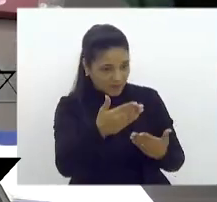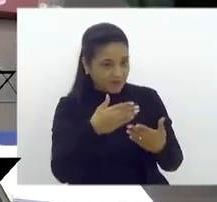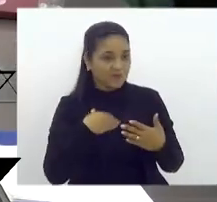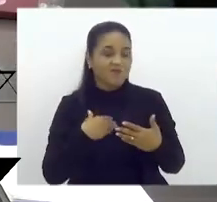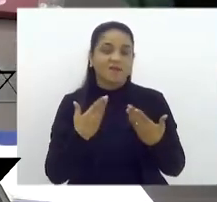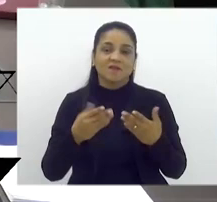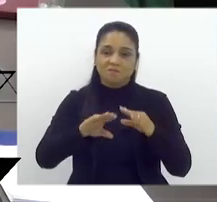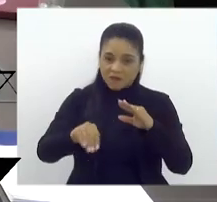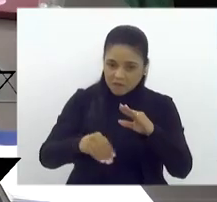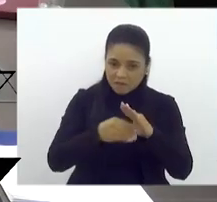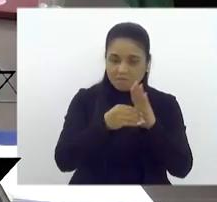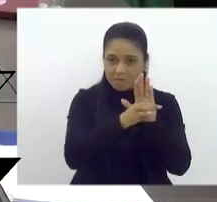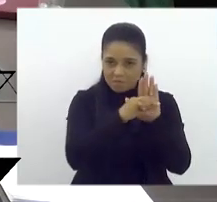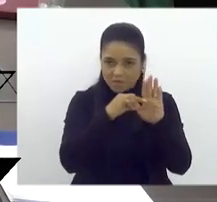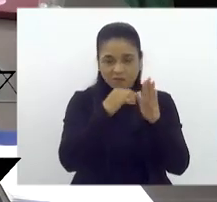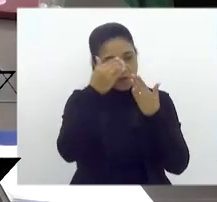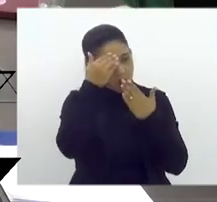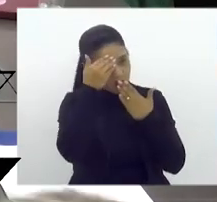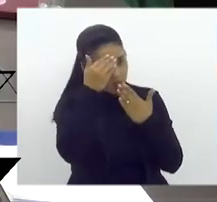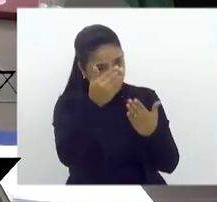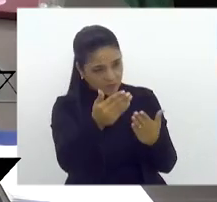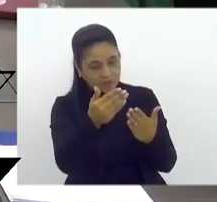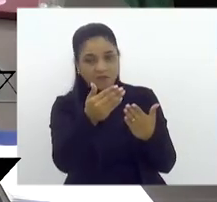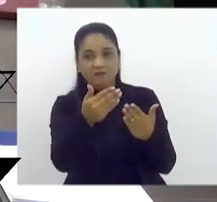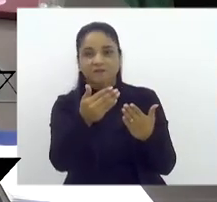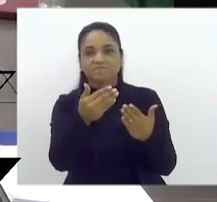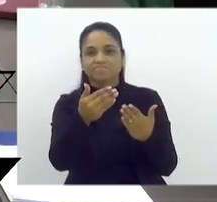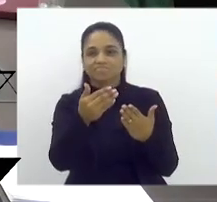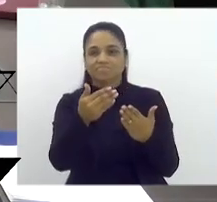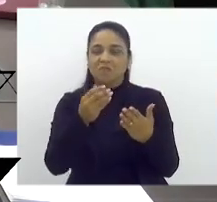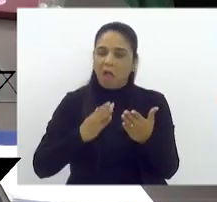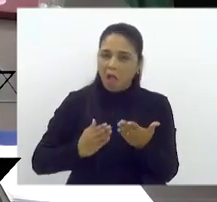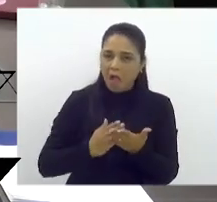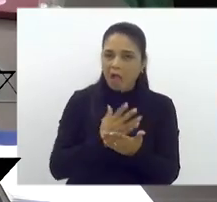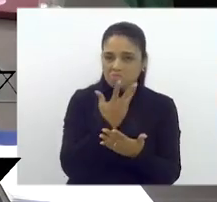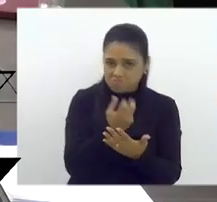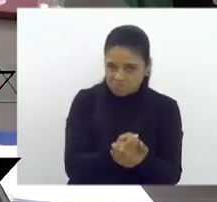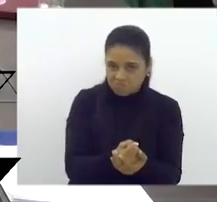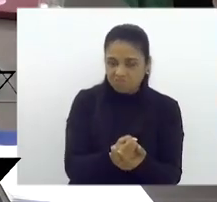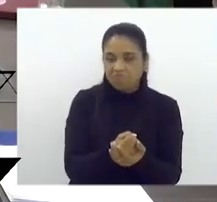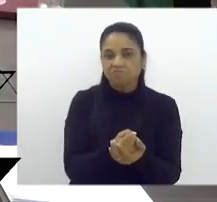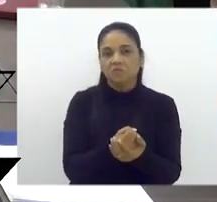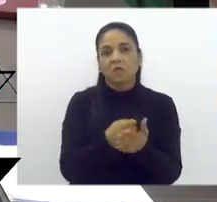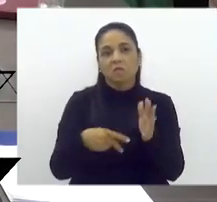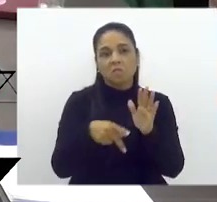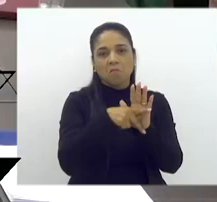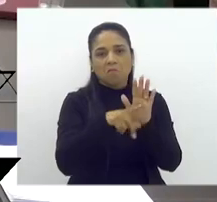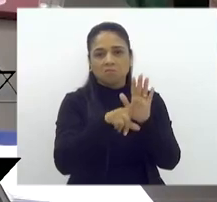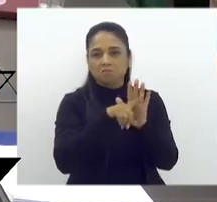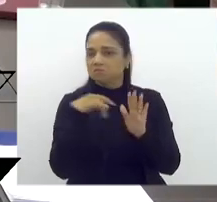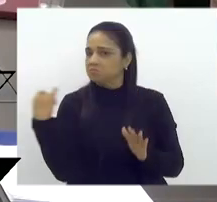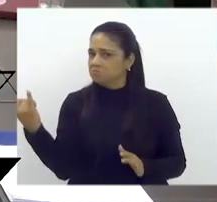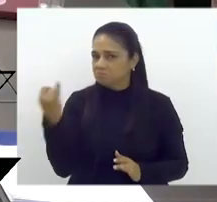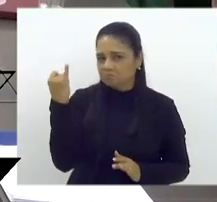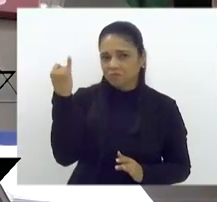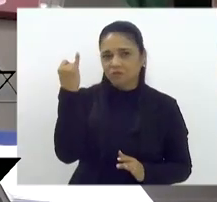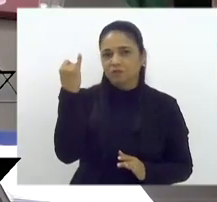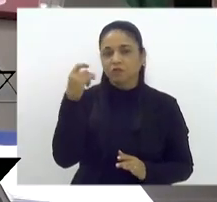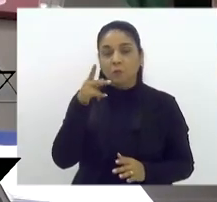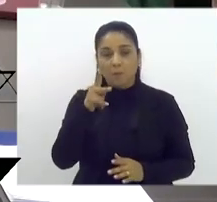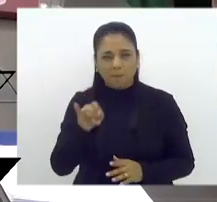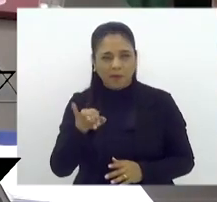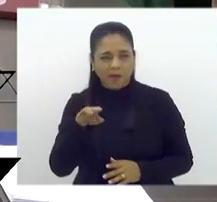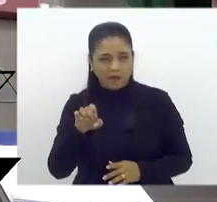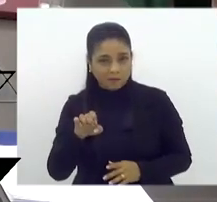pela emenda. Obrigado por aprovar esse projeto de muita importância para os pais,